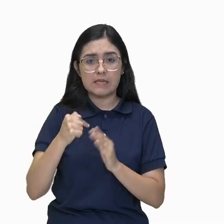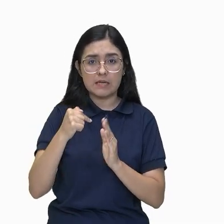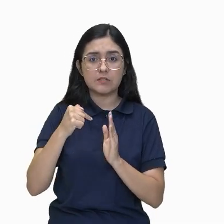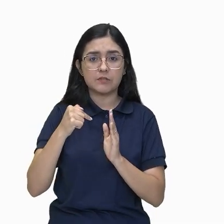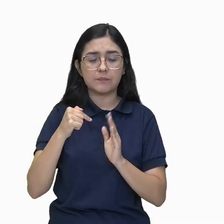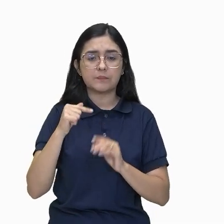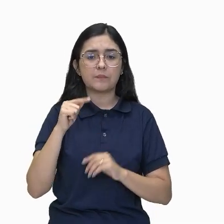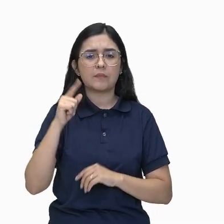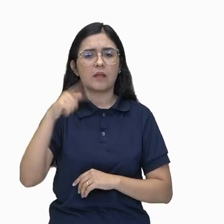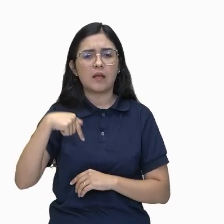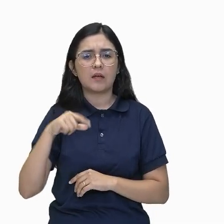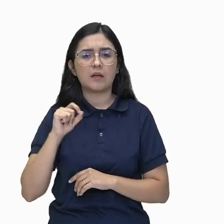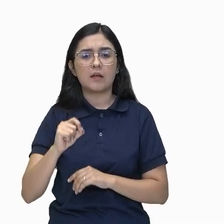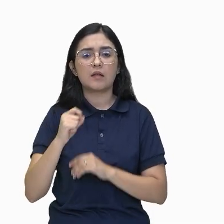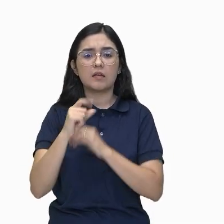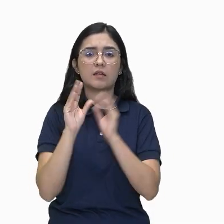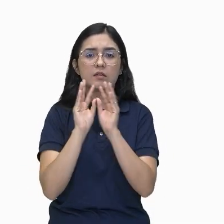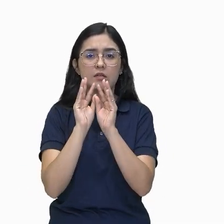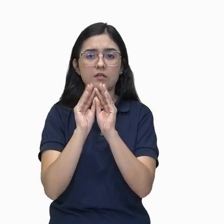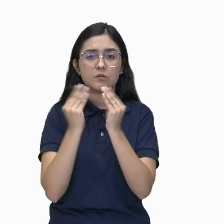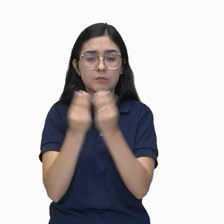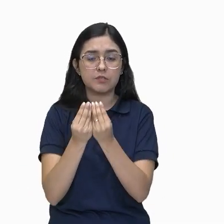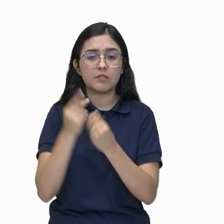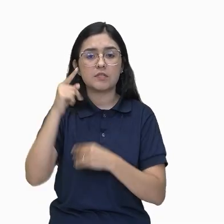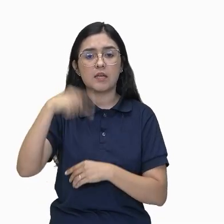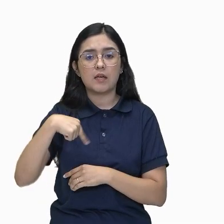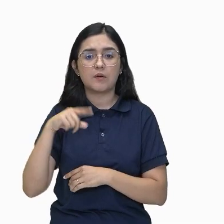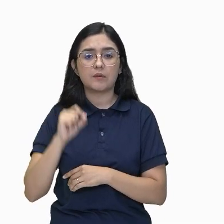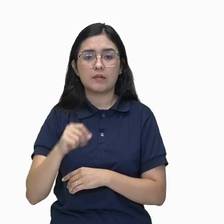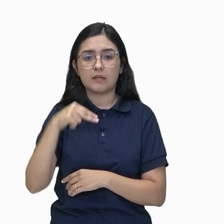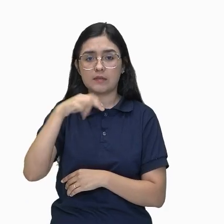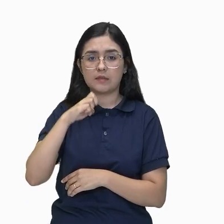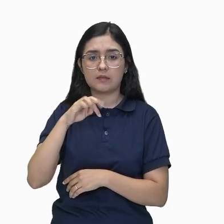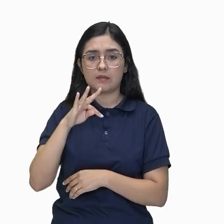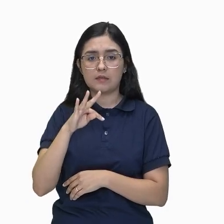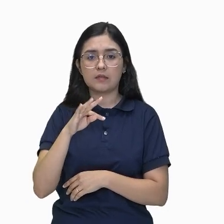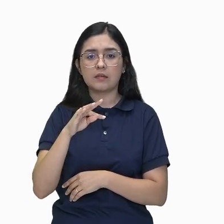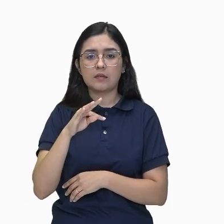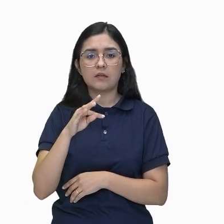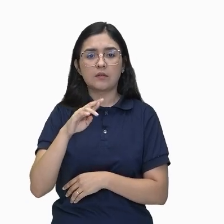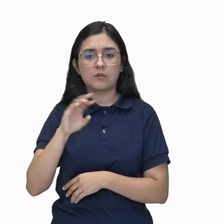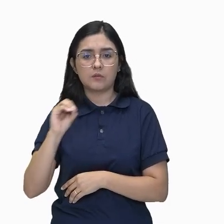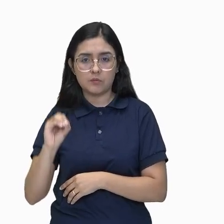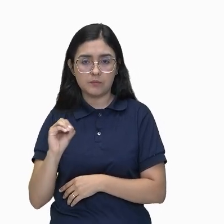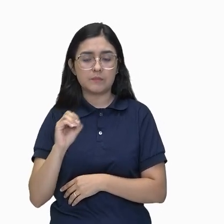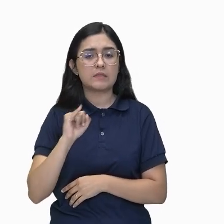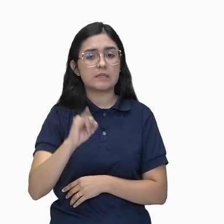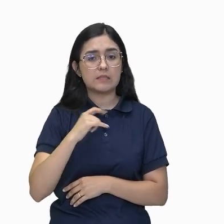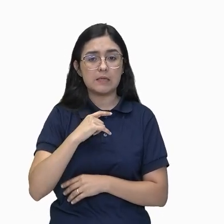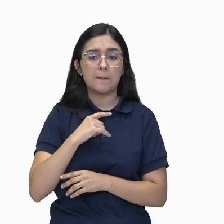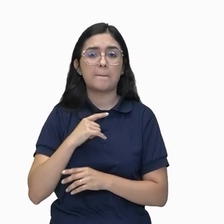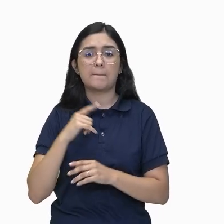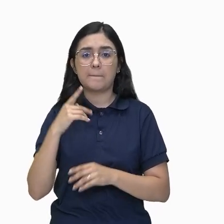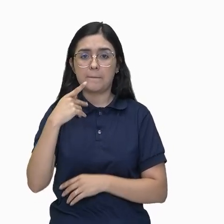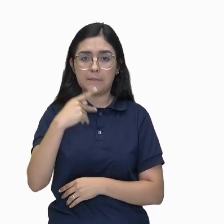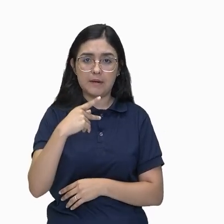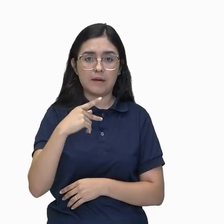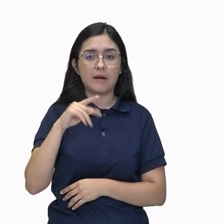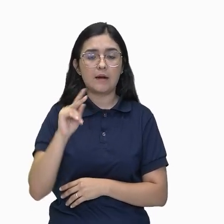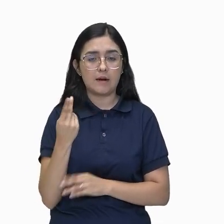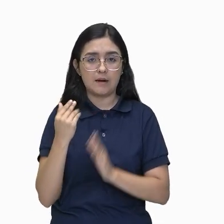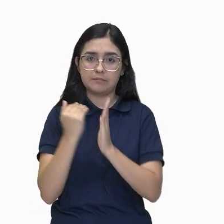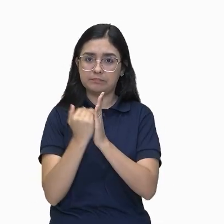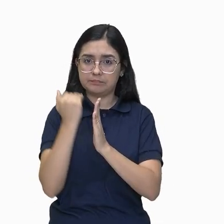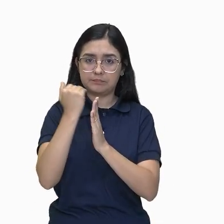a minha substância ela é neutra. E quando eu tenho um pH maior que 7, eu